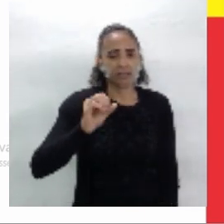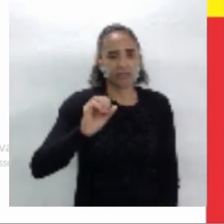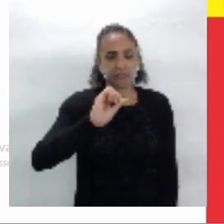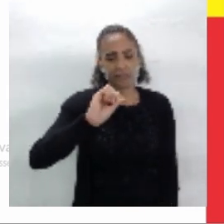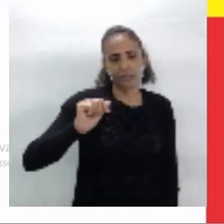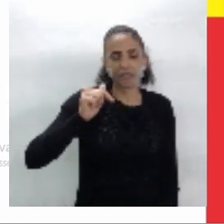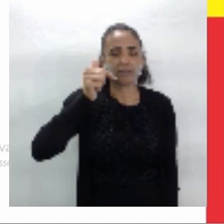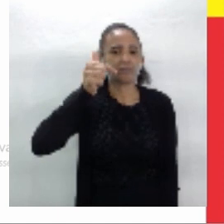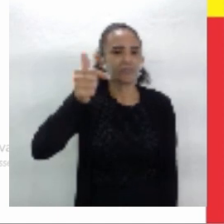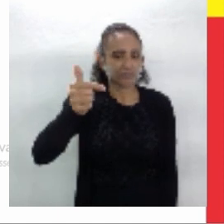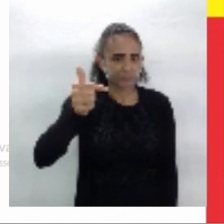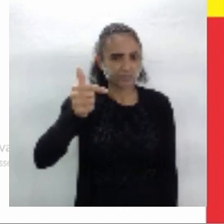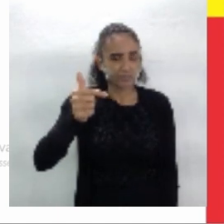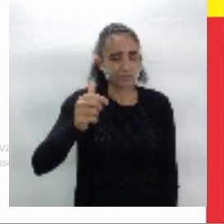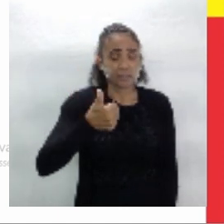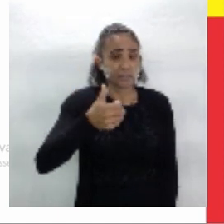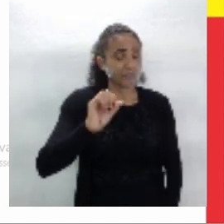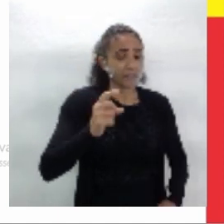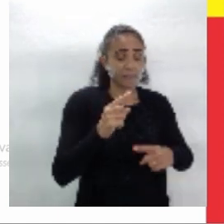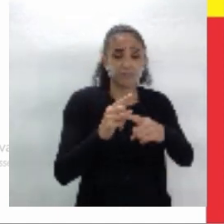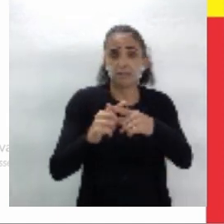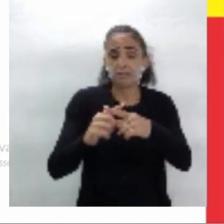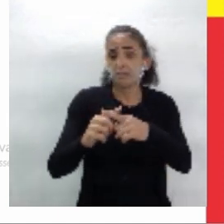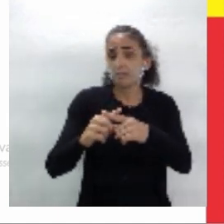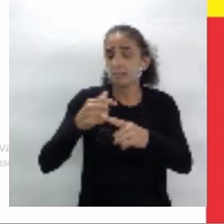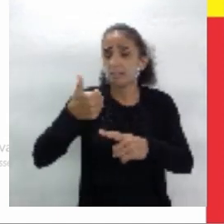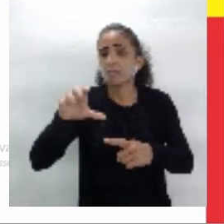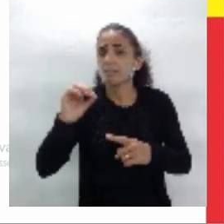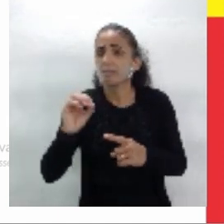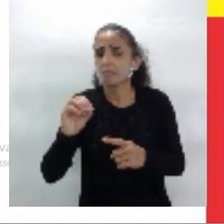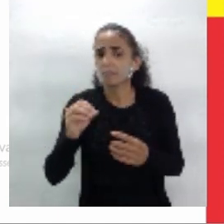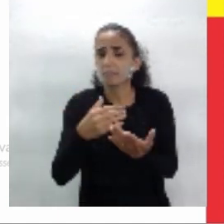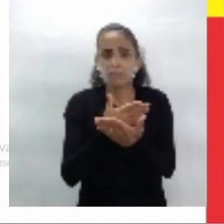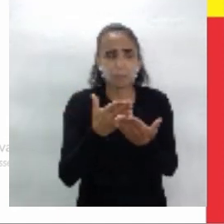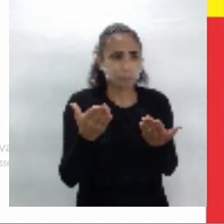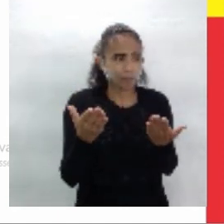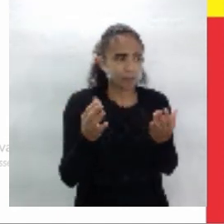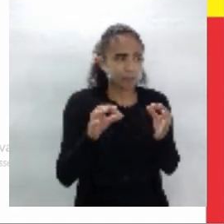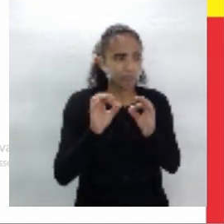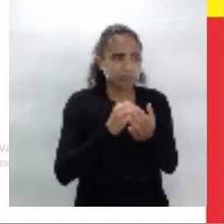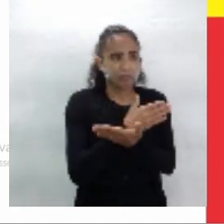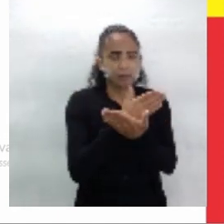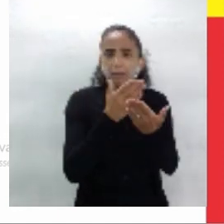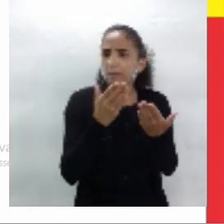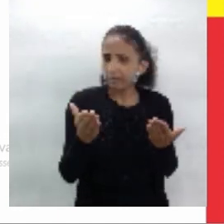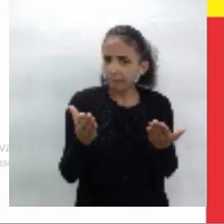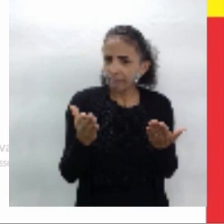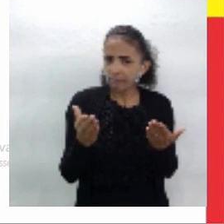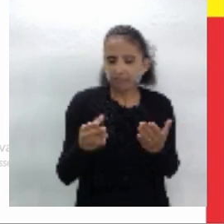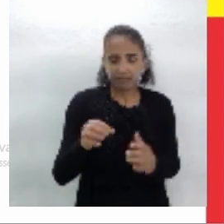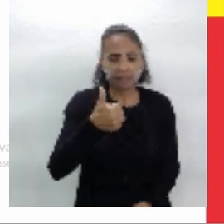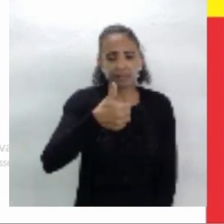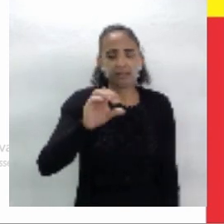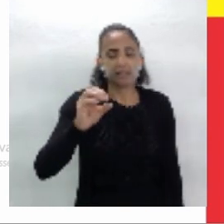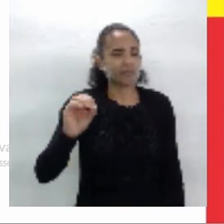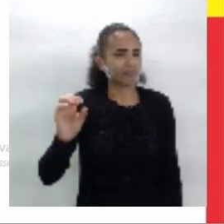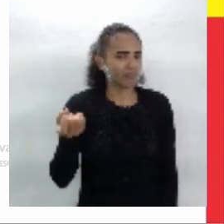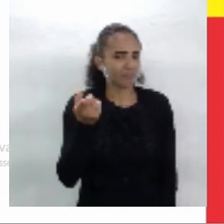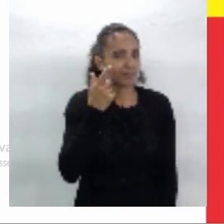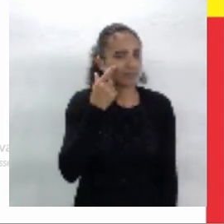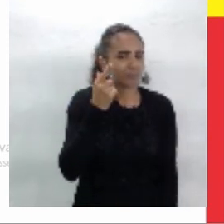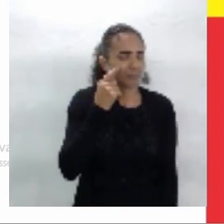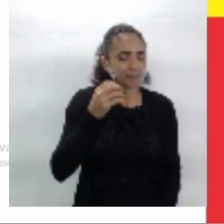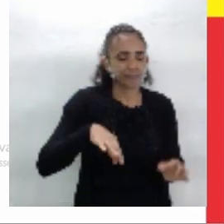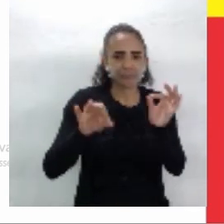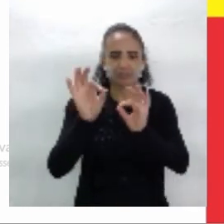coisa que fazer o quê? 10 vezes 10. Dá quanto? Show de bola. Dá 100. Veja que eu tenho o